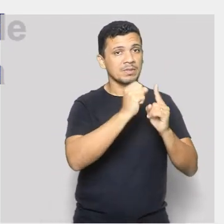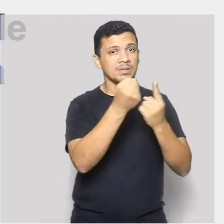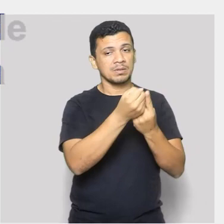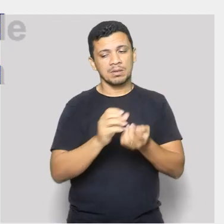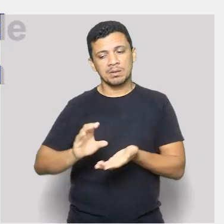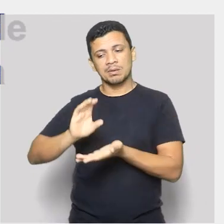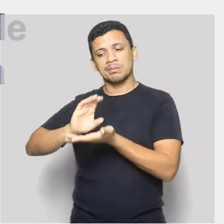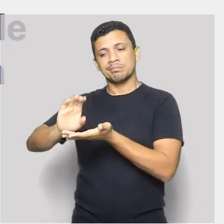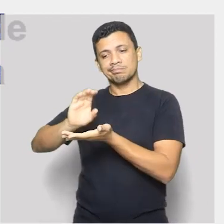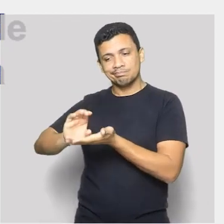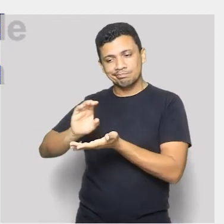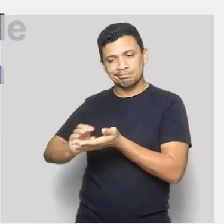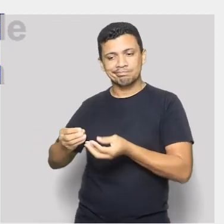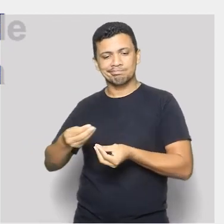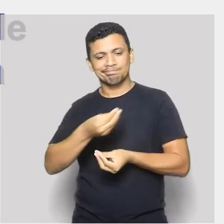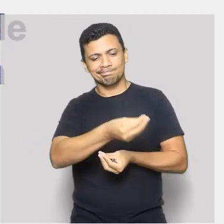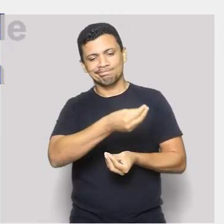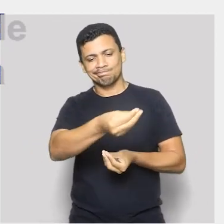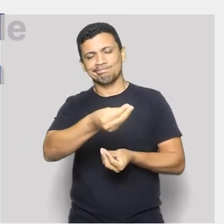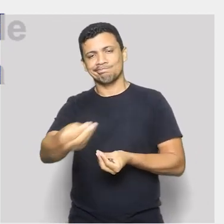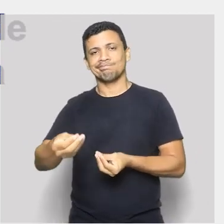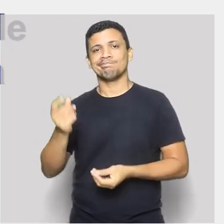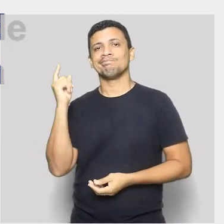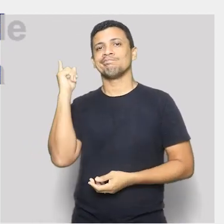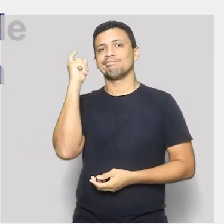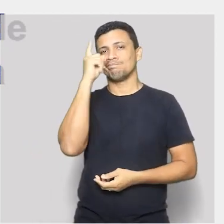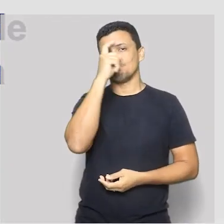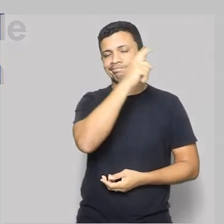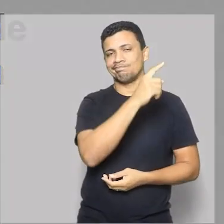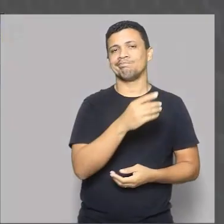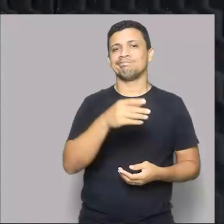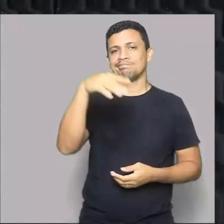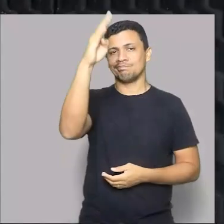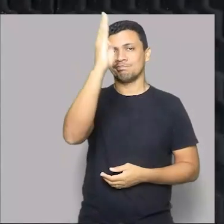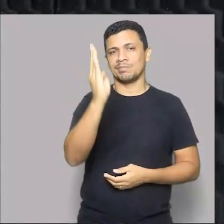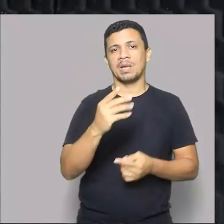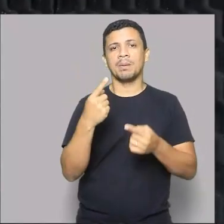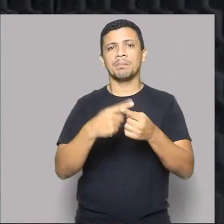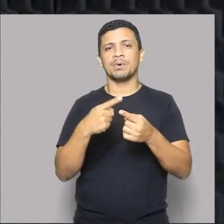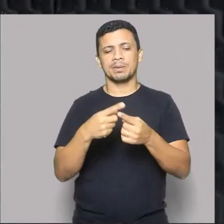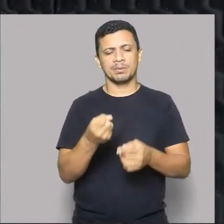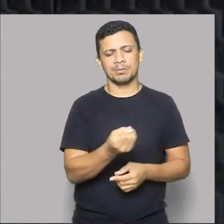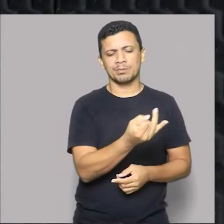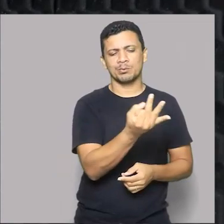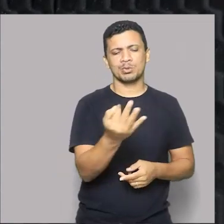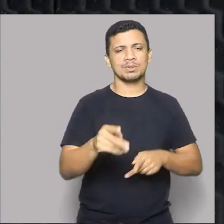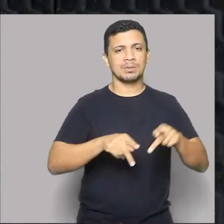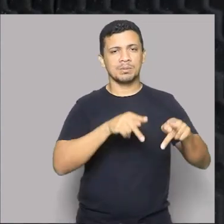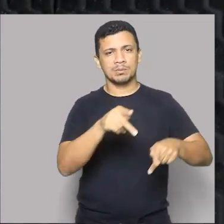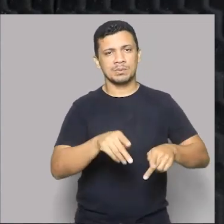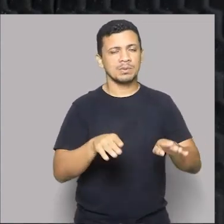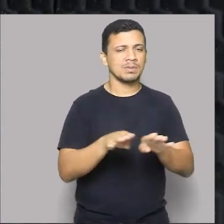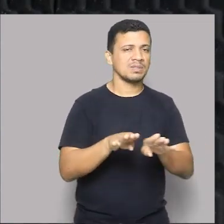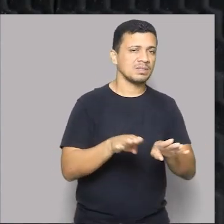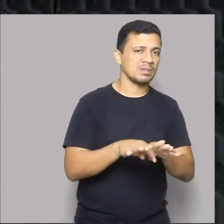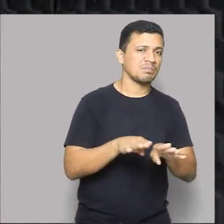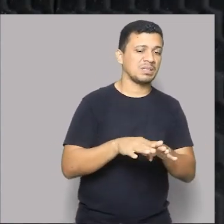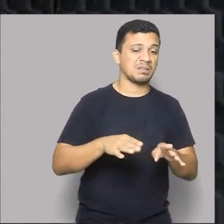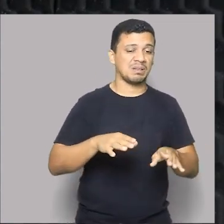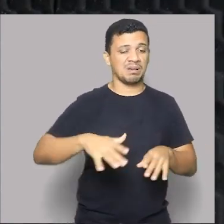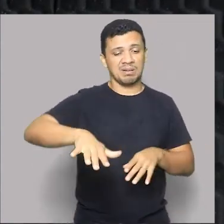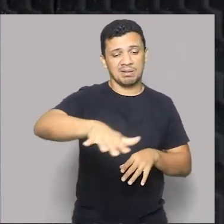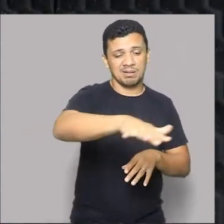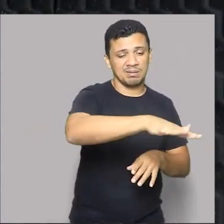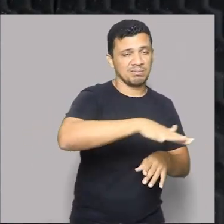recursos ainda é um grande desafio para o nosso país, dada a quantidade populacional, dada a extensão territorial que o nosso